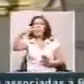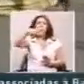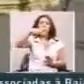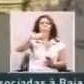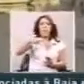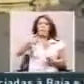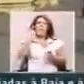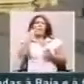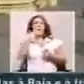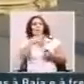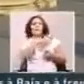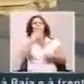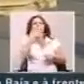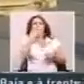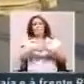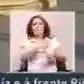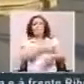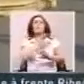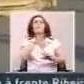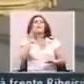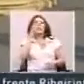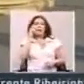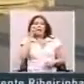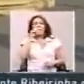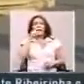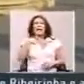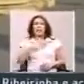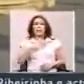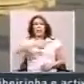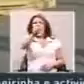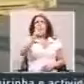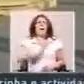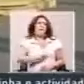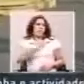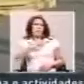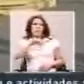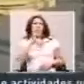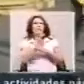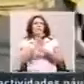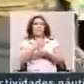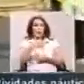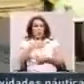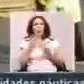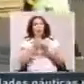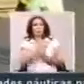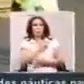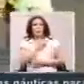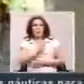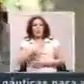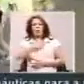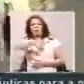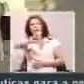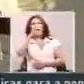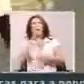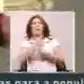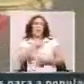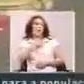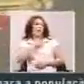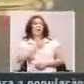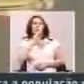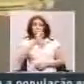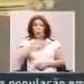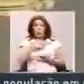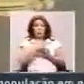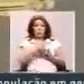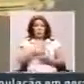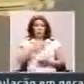é o que é que acontece a quem voluntariamente decida não participar na praxe, integrado na mesma na vida académica? Olha, da experiência que tenho, da instituição